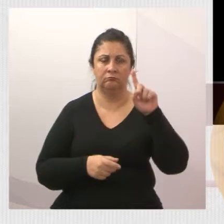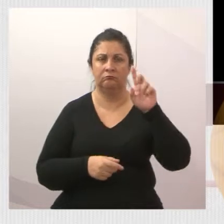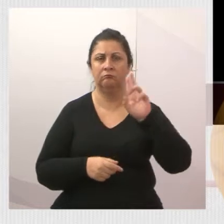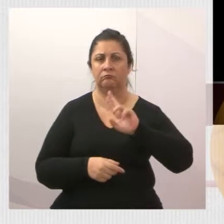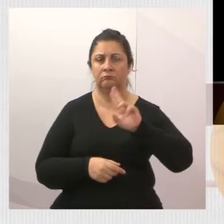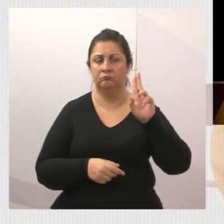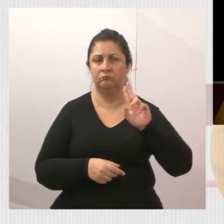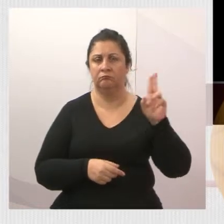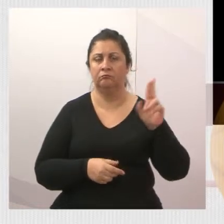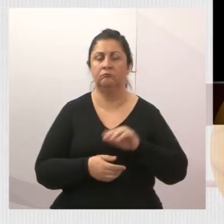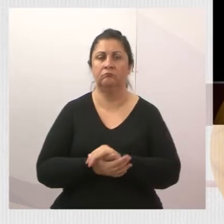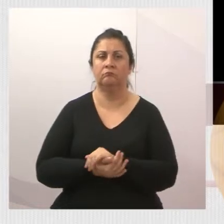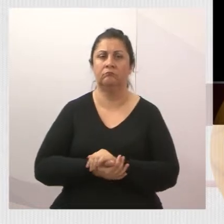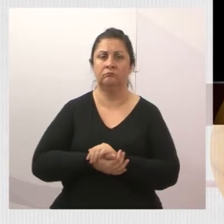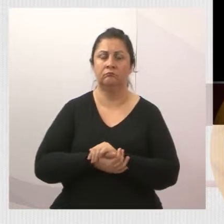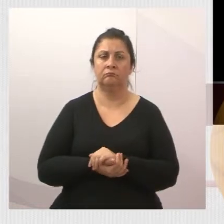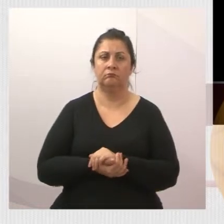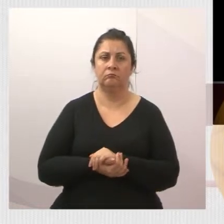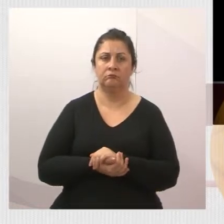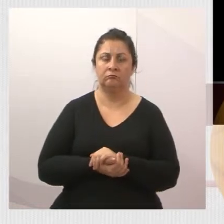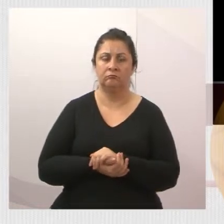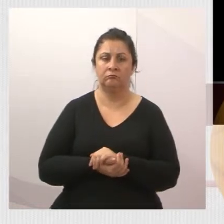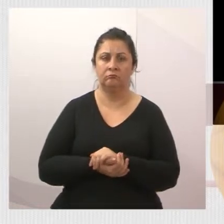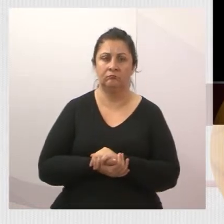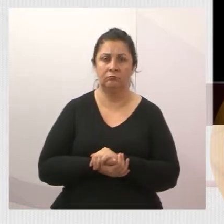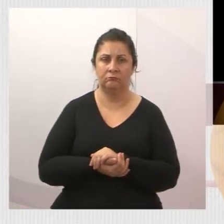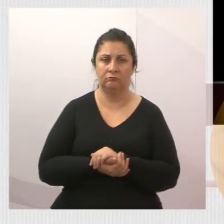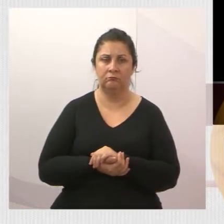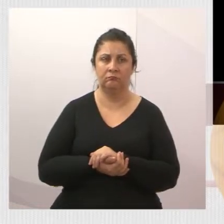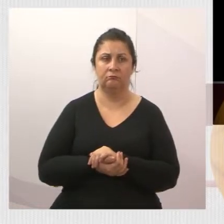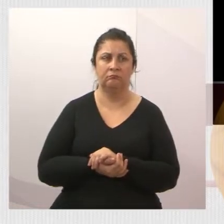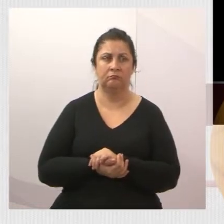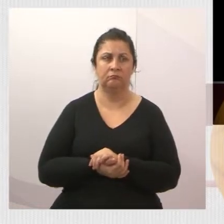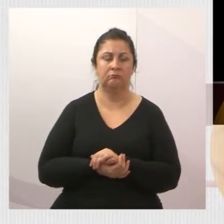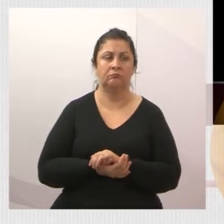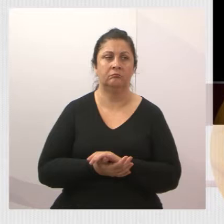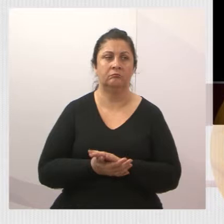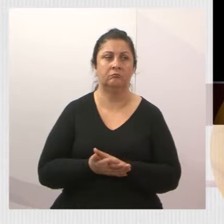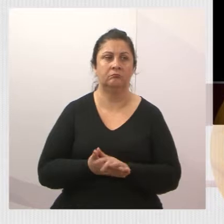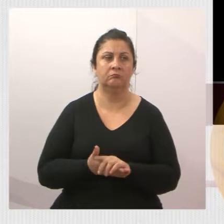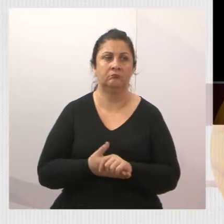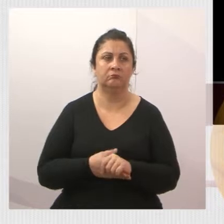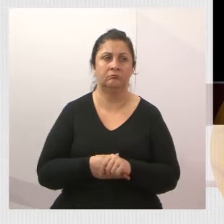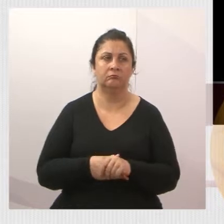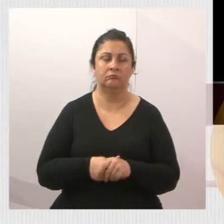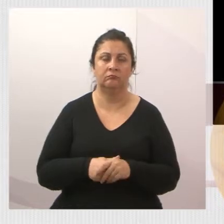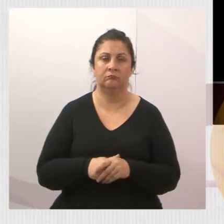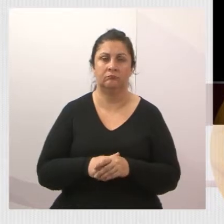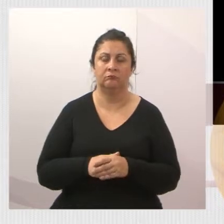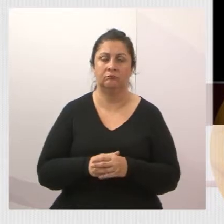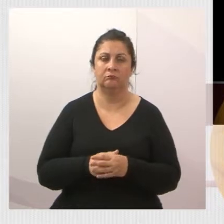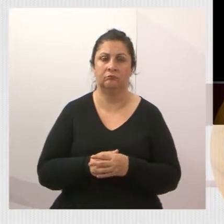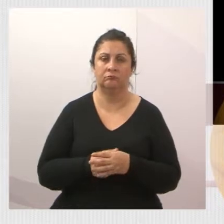Jardim do Parque Brasil, Igarapés, Cidade Salvador e Pagador Andrade.